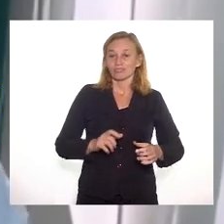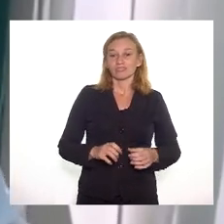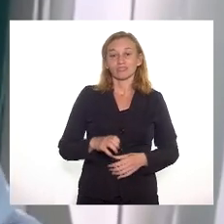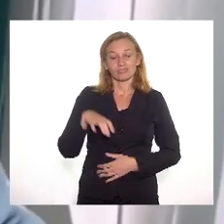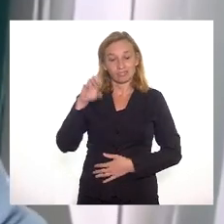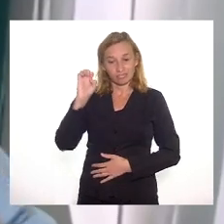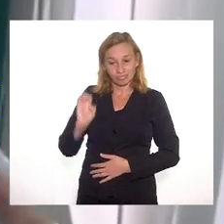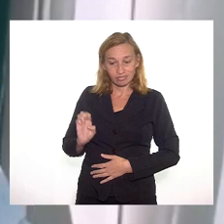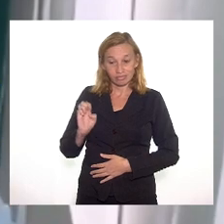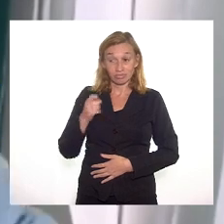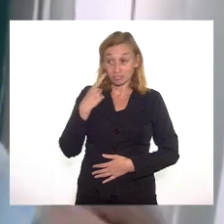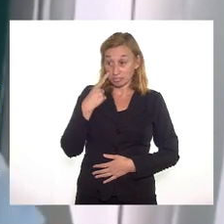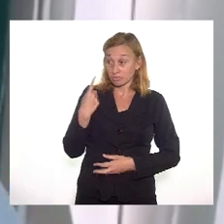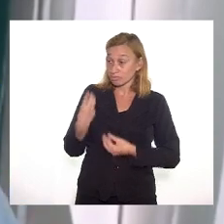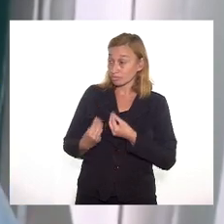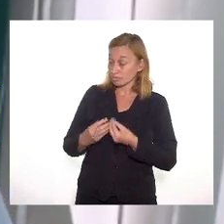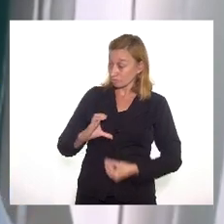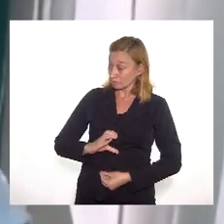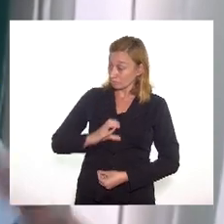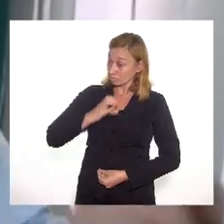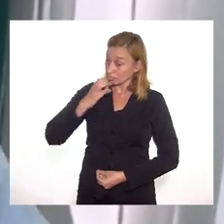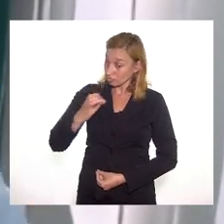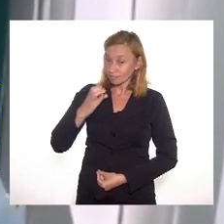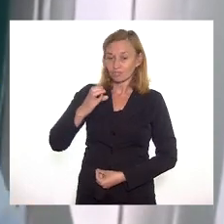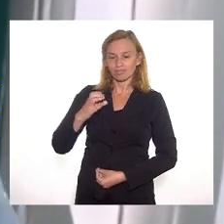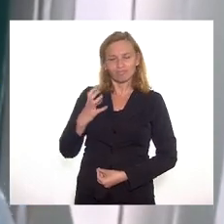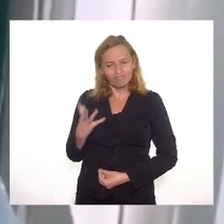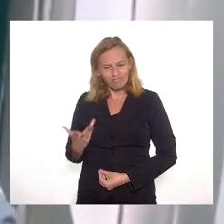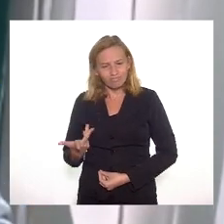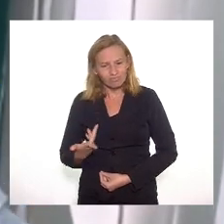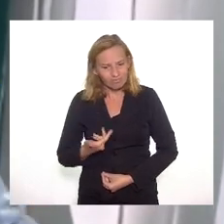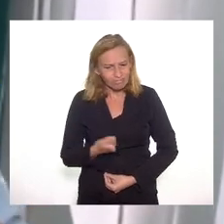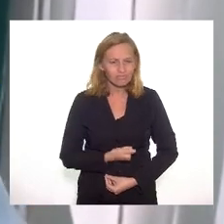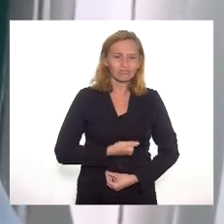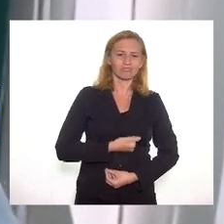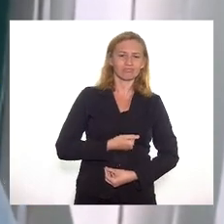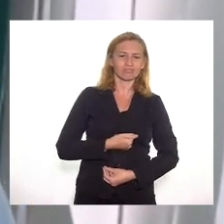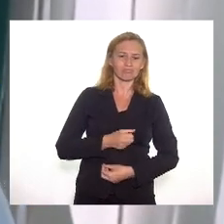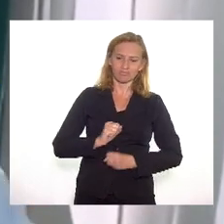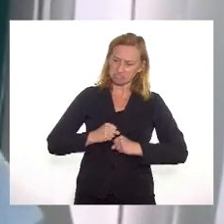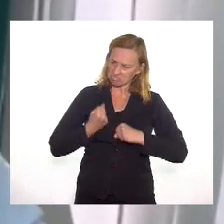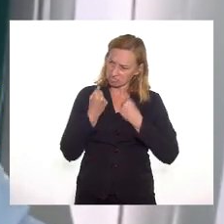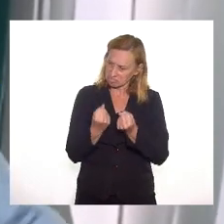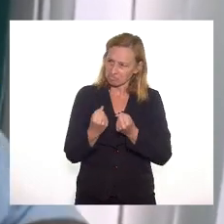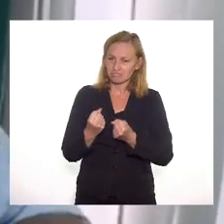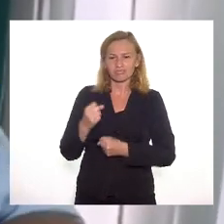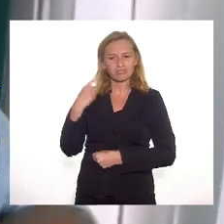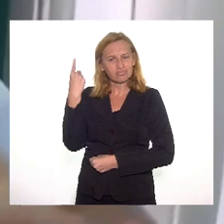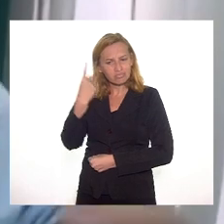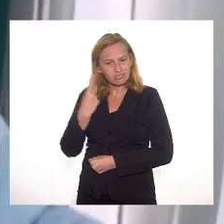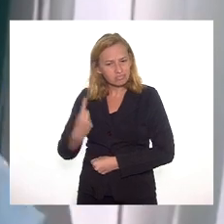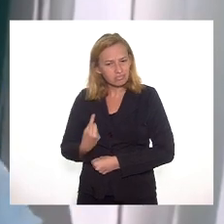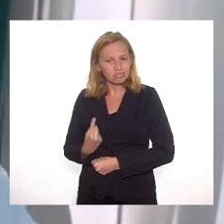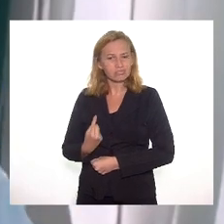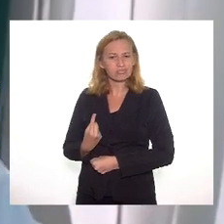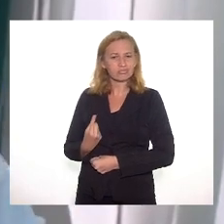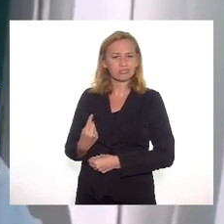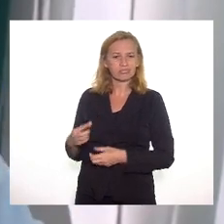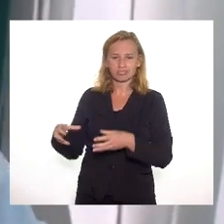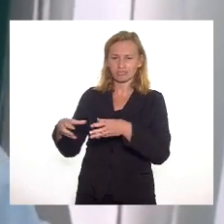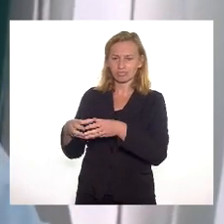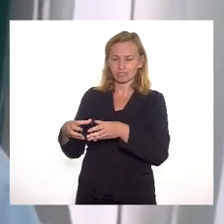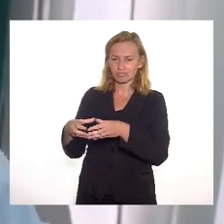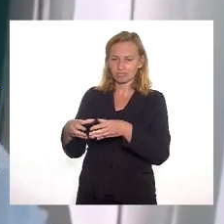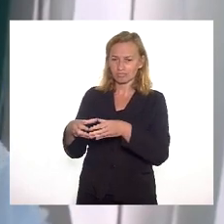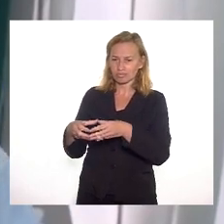esquerda, ver a forma corajosa, a forma qualificada, a forma dedicada com que a Dani e o coletivo que integra o